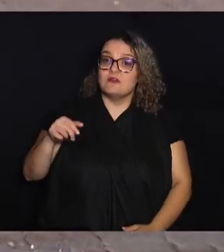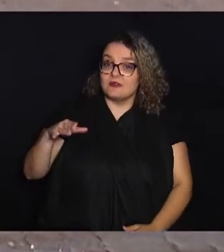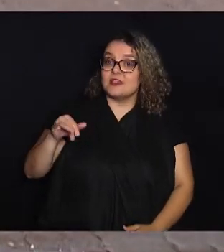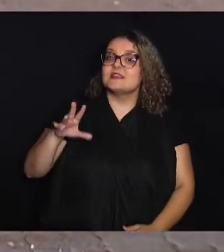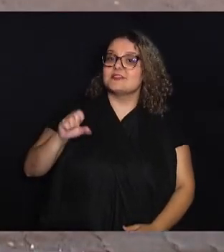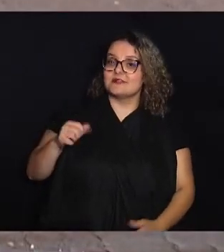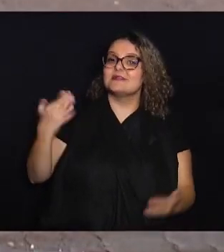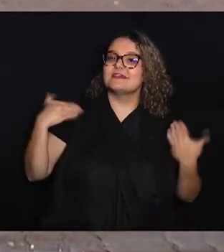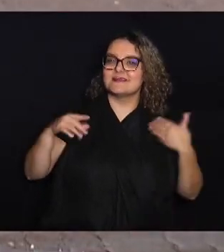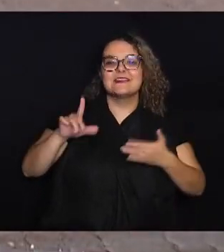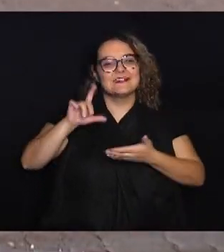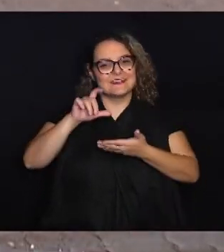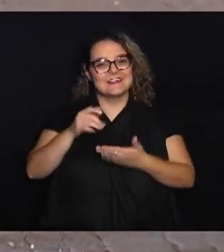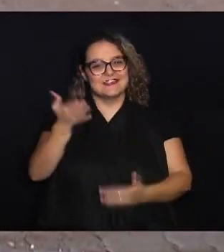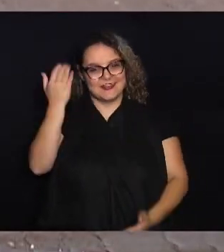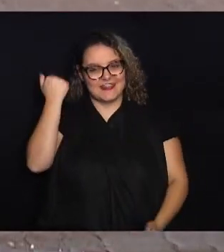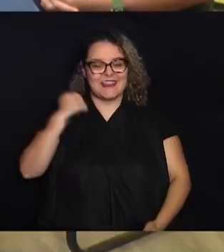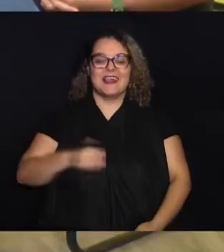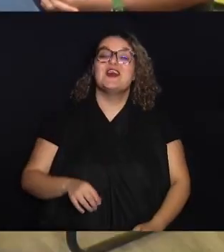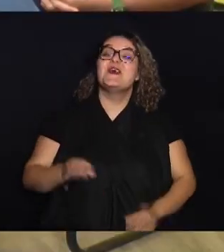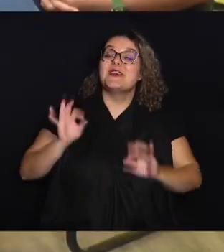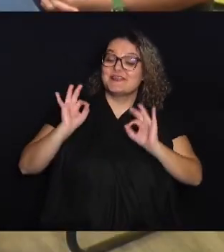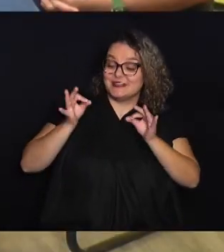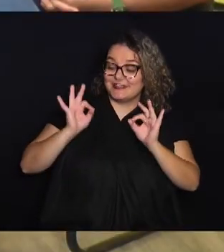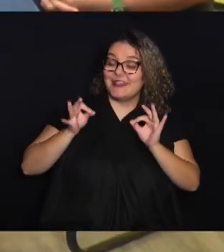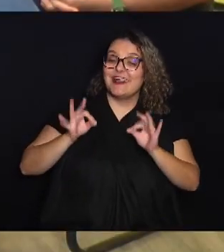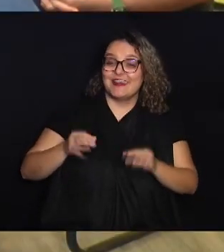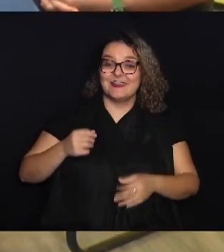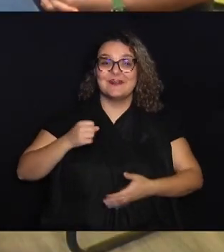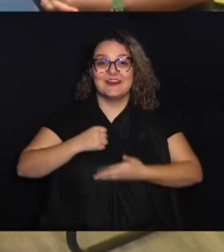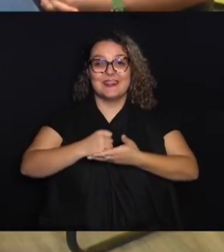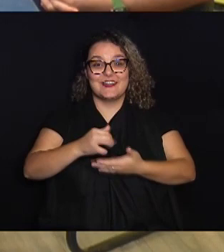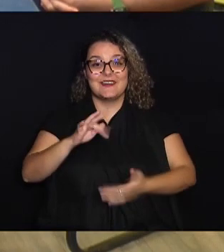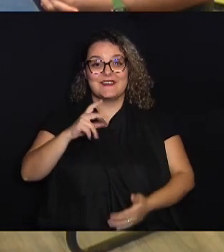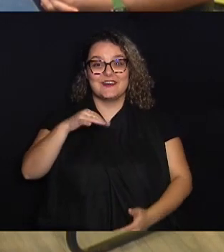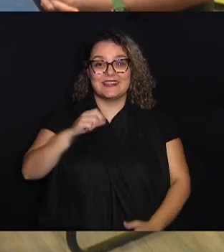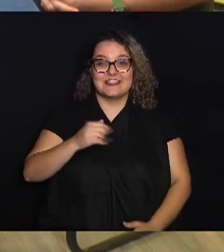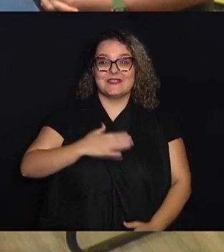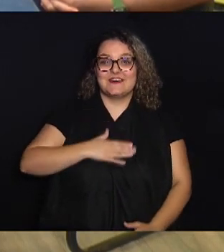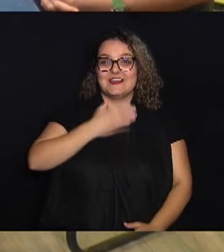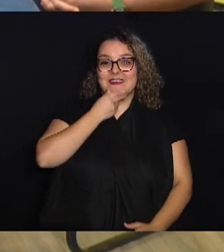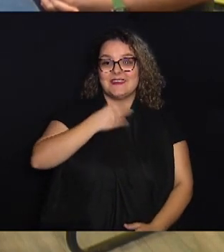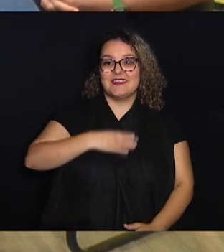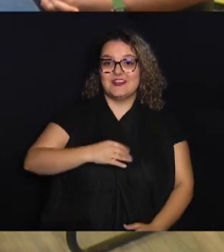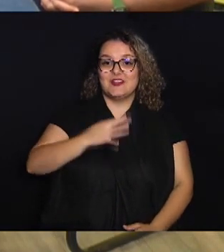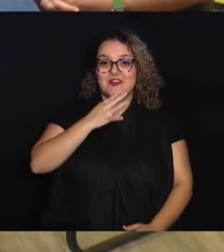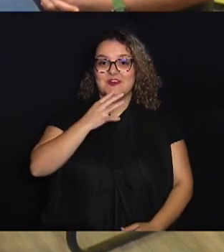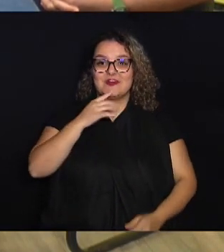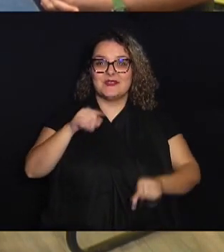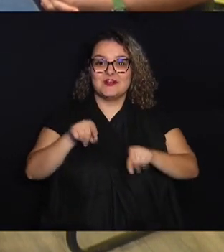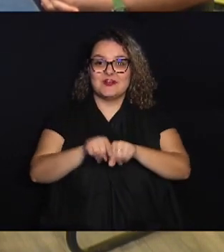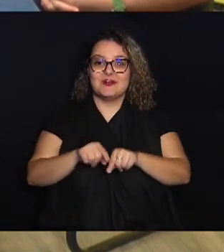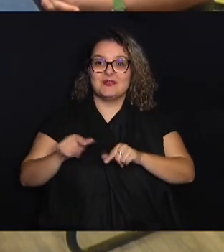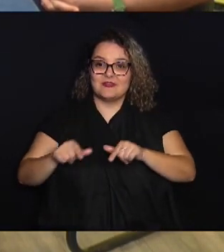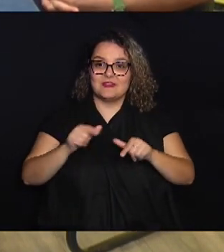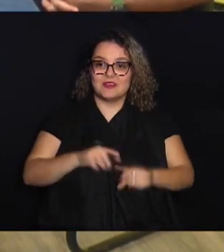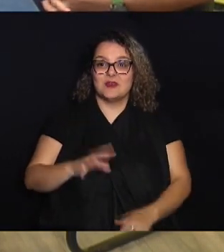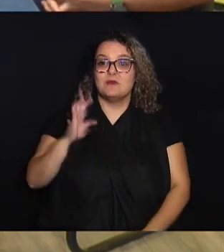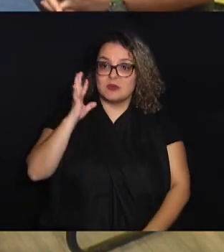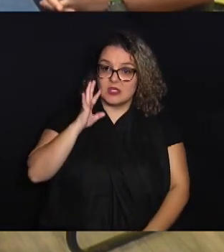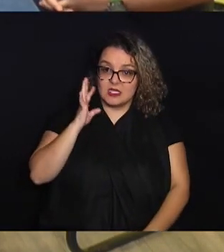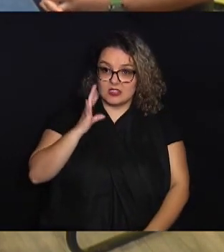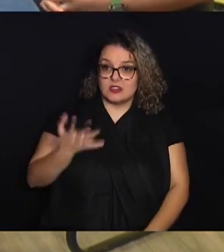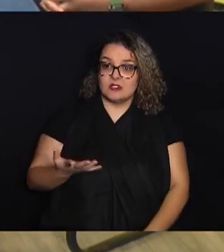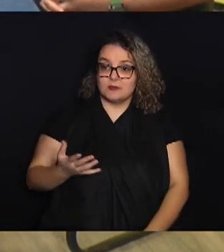passear e para tirar uma fotinho. Boa, vou levar o Francisco aí, meu filho, para conhecer também esses pontos. Bem legal isso,